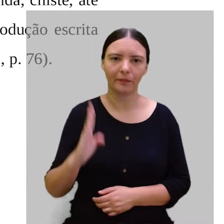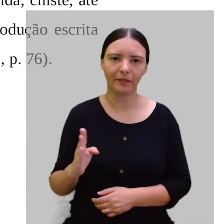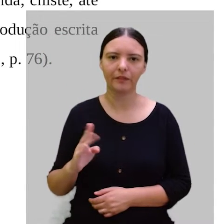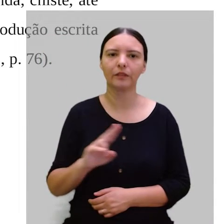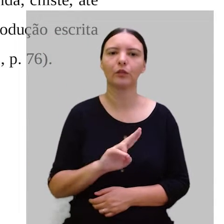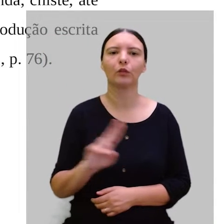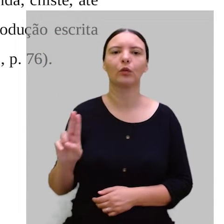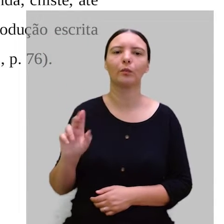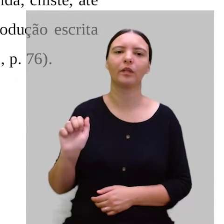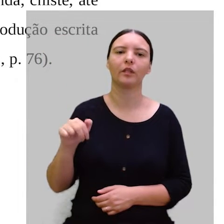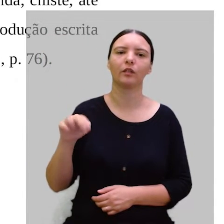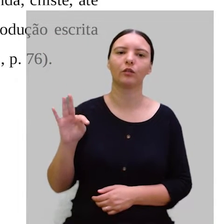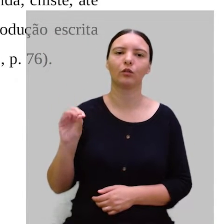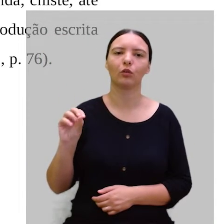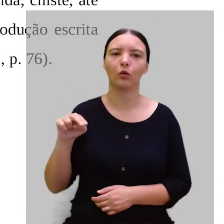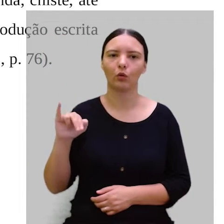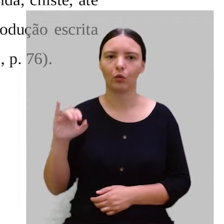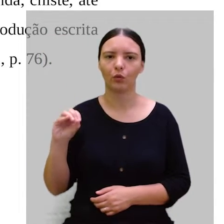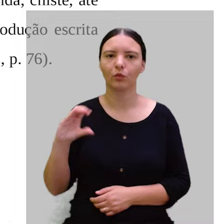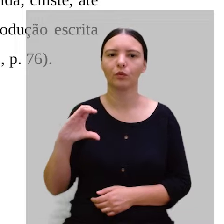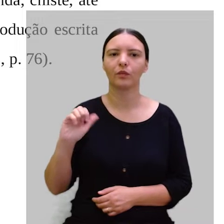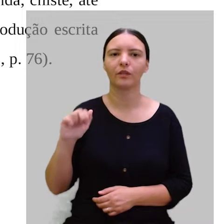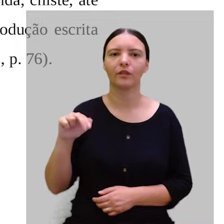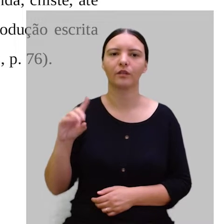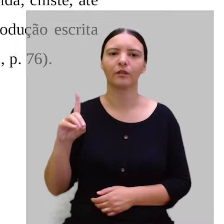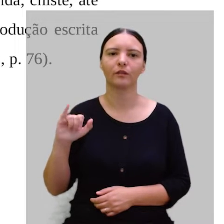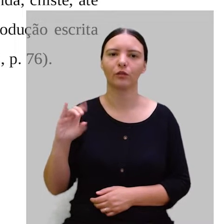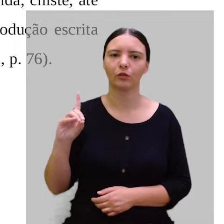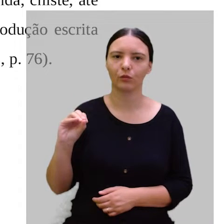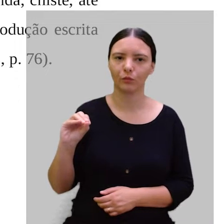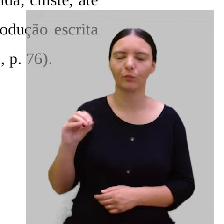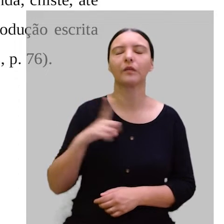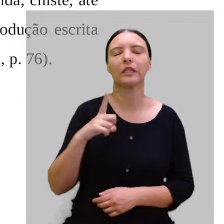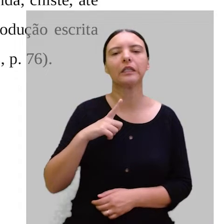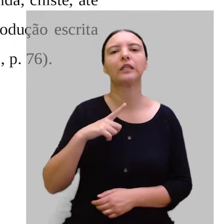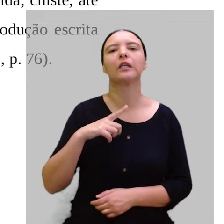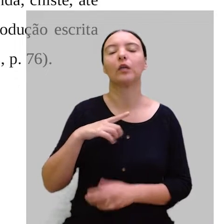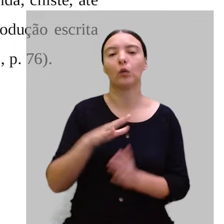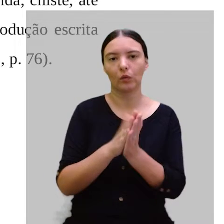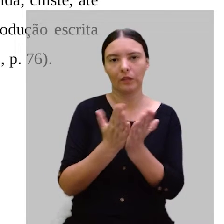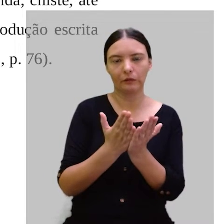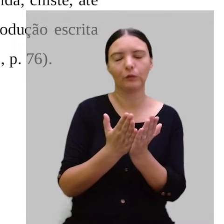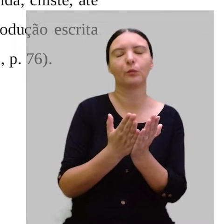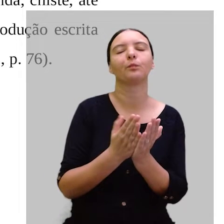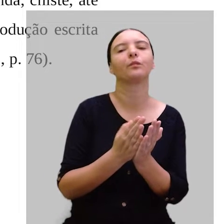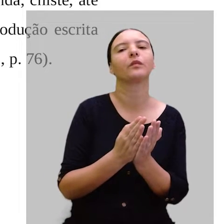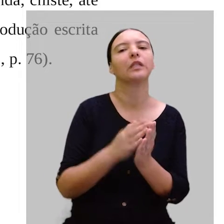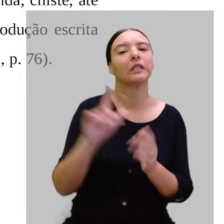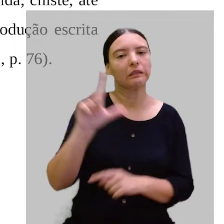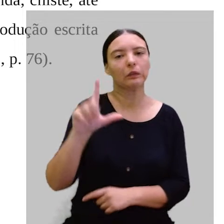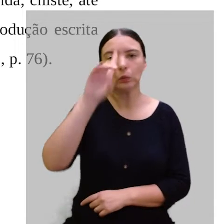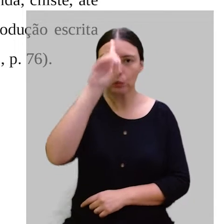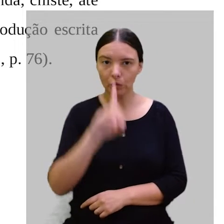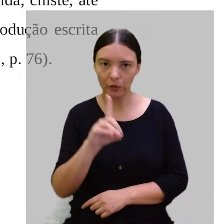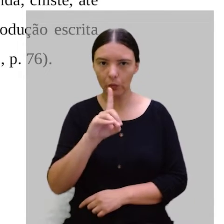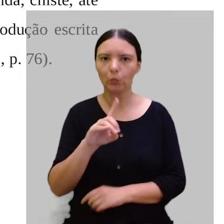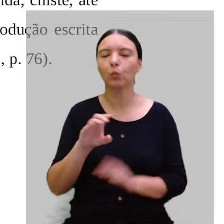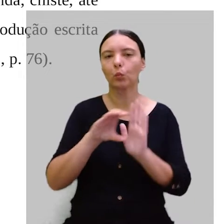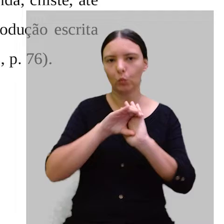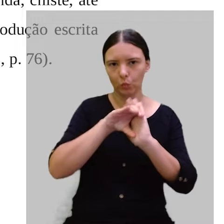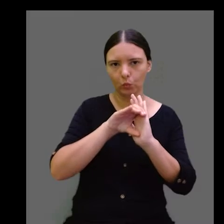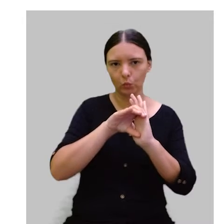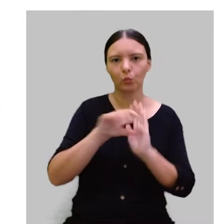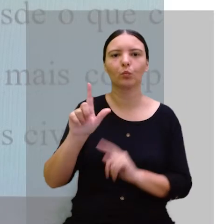Antônio Cândido. O Antônio Cândido tem um ensaio chamado Direito à Literatura e ele tece uma definição de literatura, um conceito de